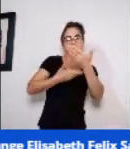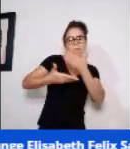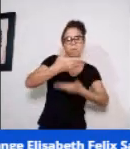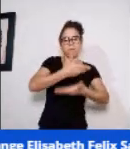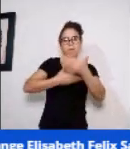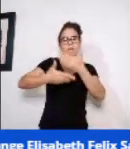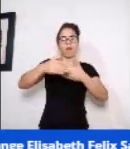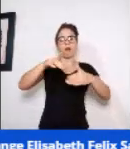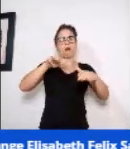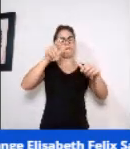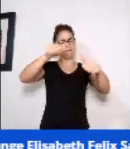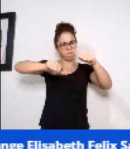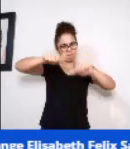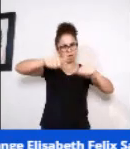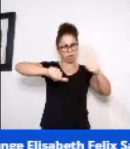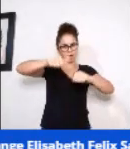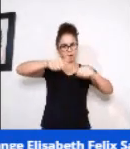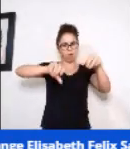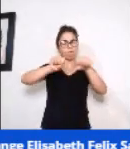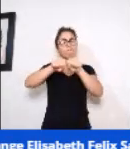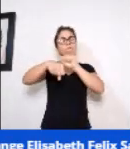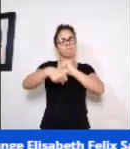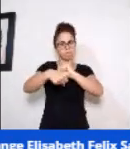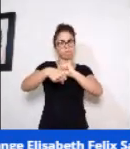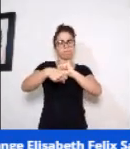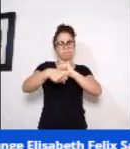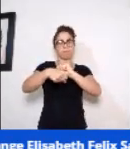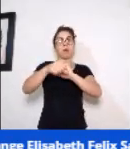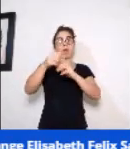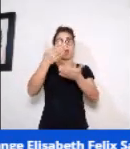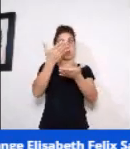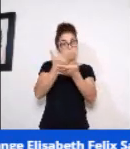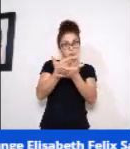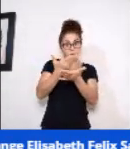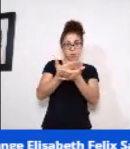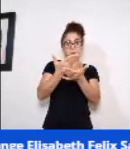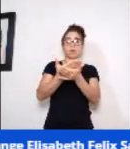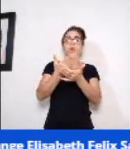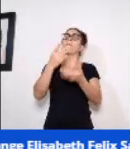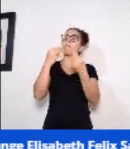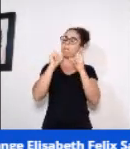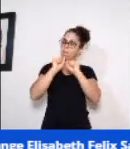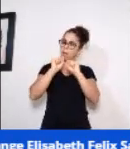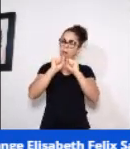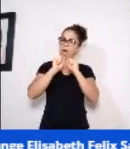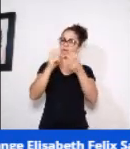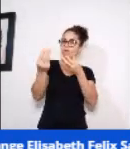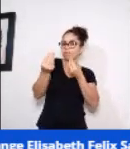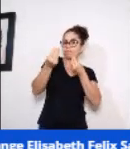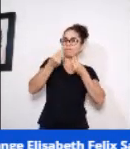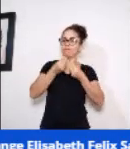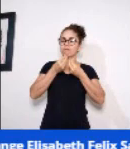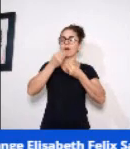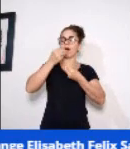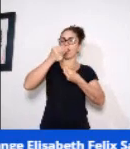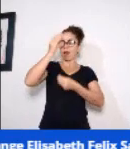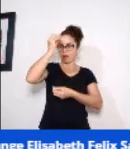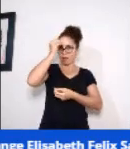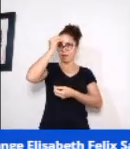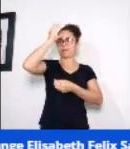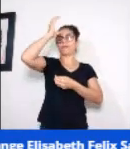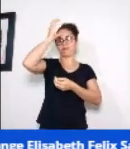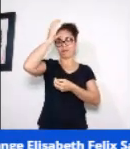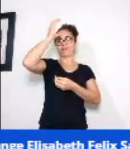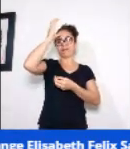desses estudos, mostram que pode nos proporcionar ganhos escolares de aprendizagem, o aumento da equidade